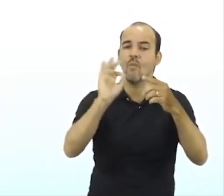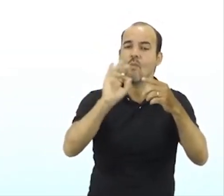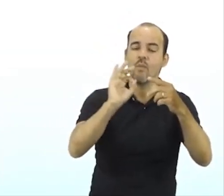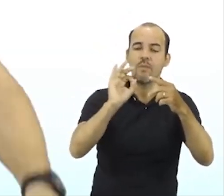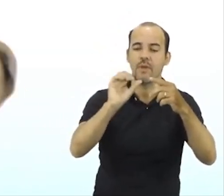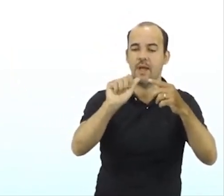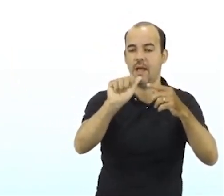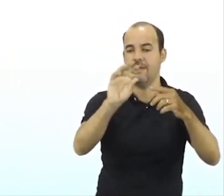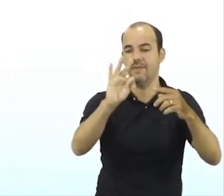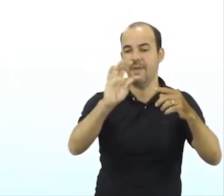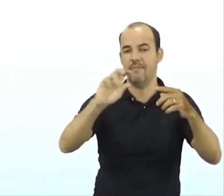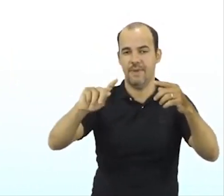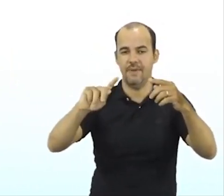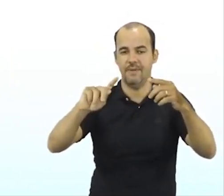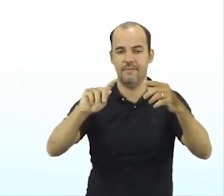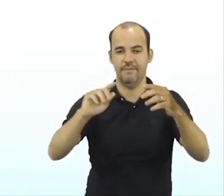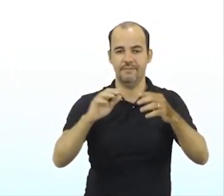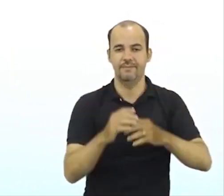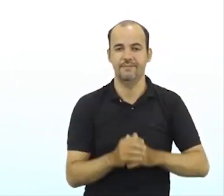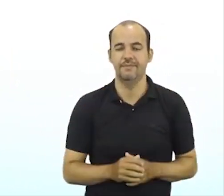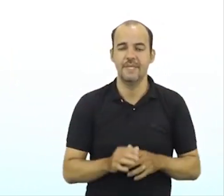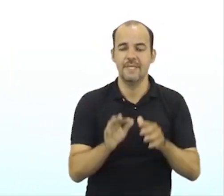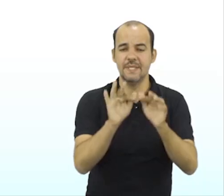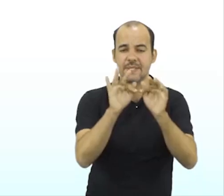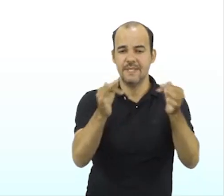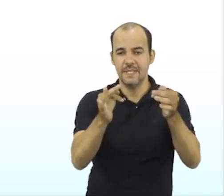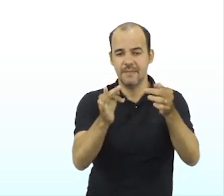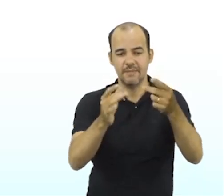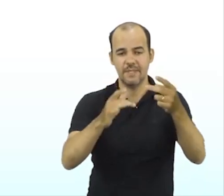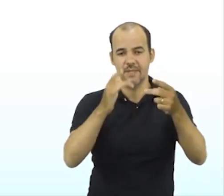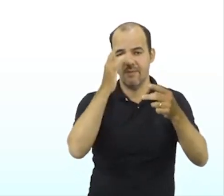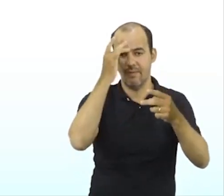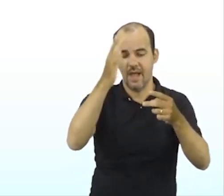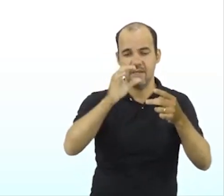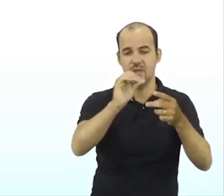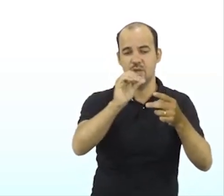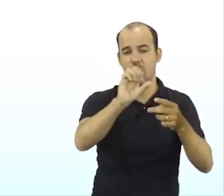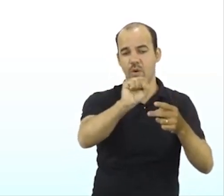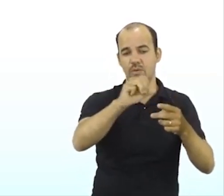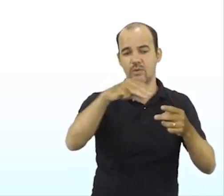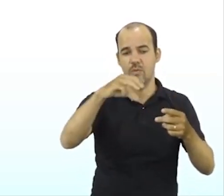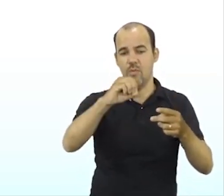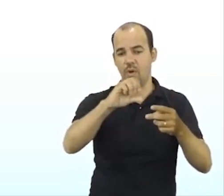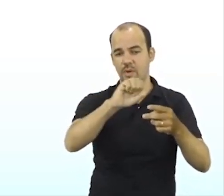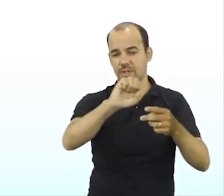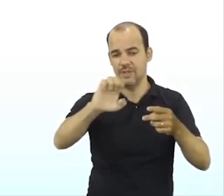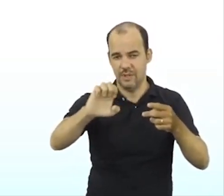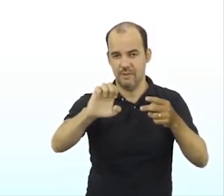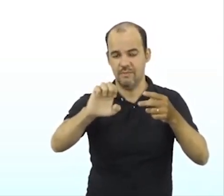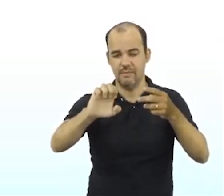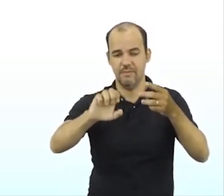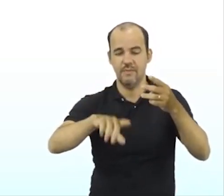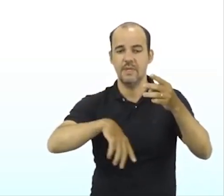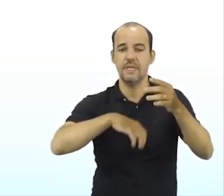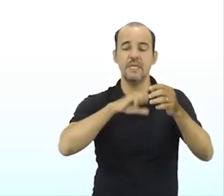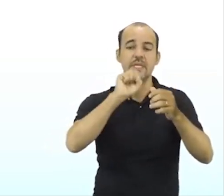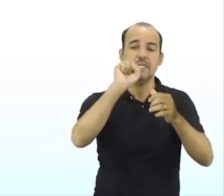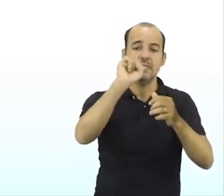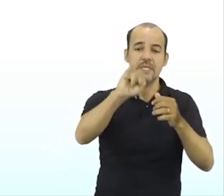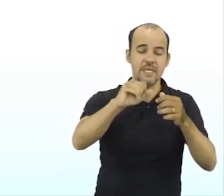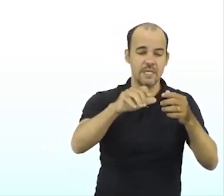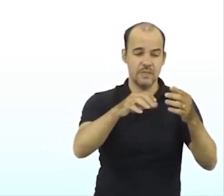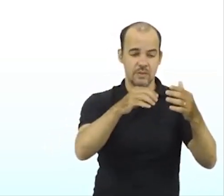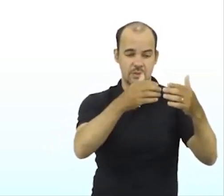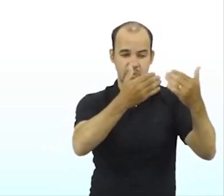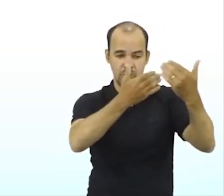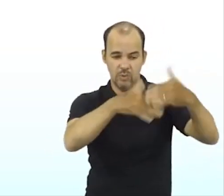são eles? Difusão simples, difusão facilitada e osmose. Se no teu Enem aparecer